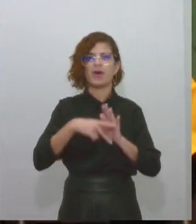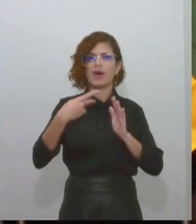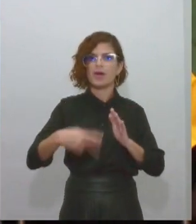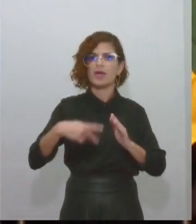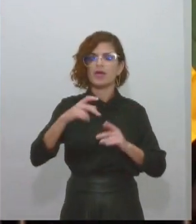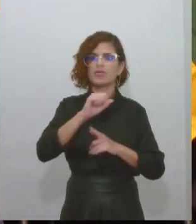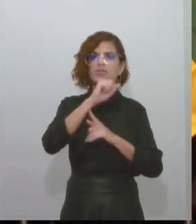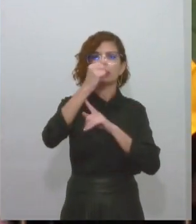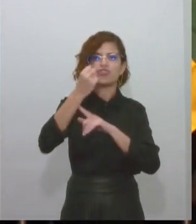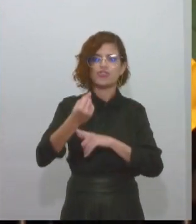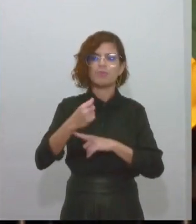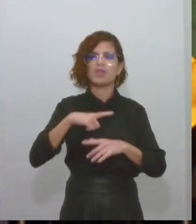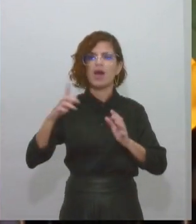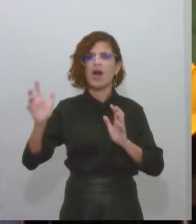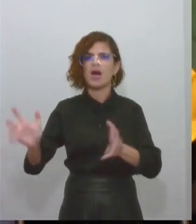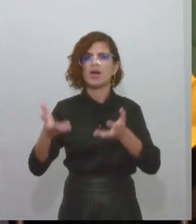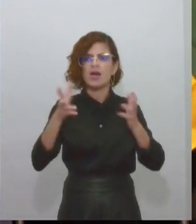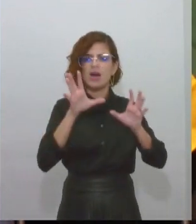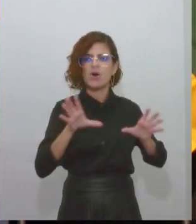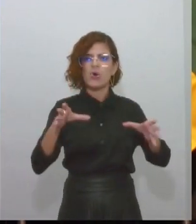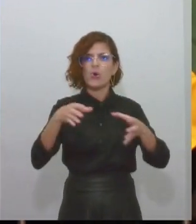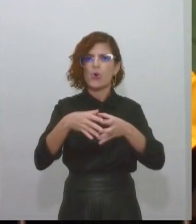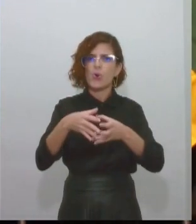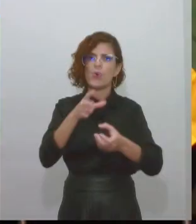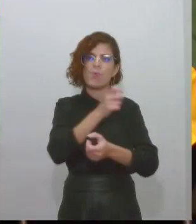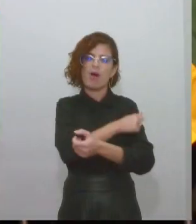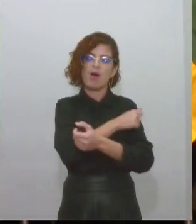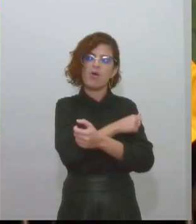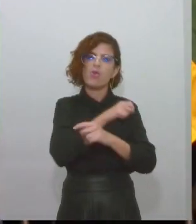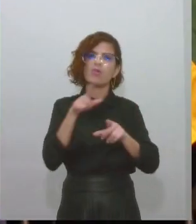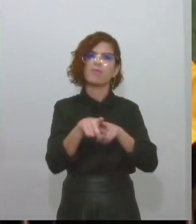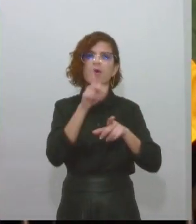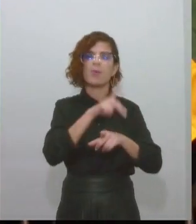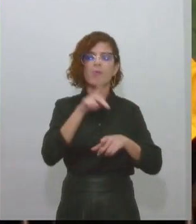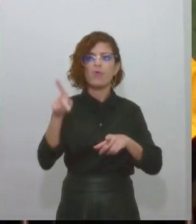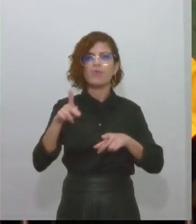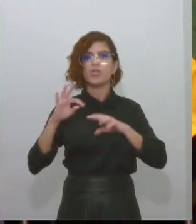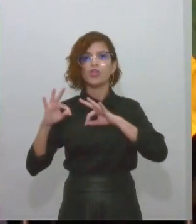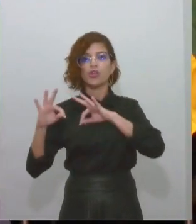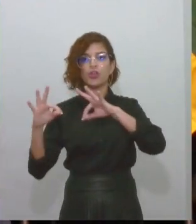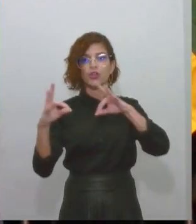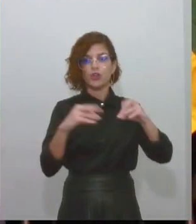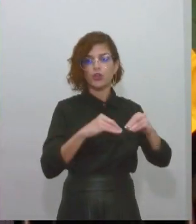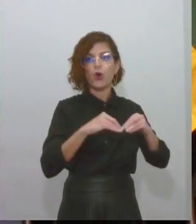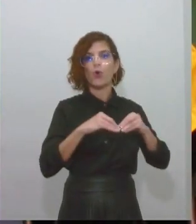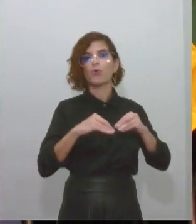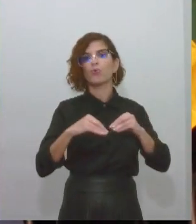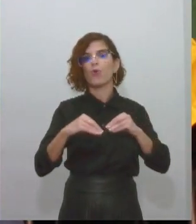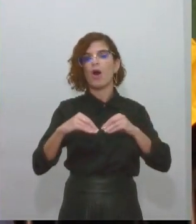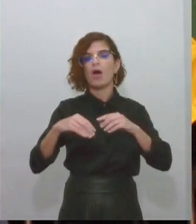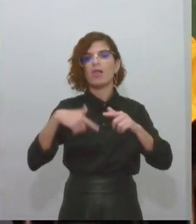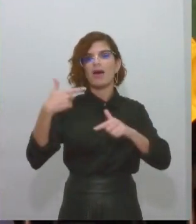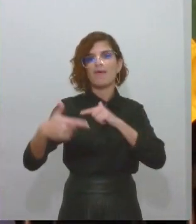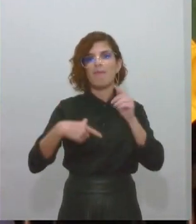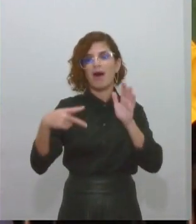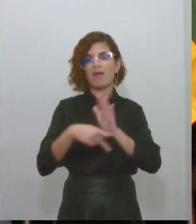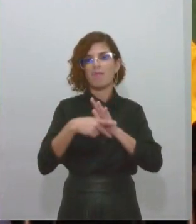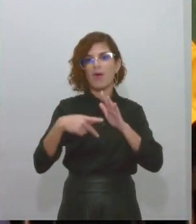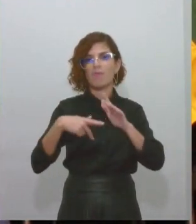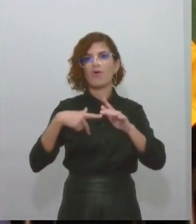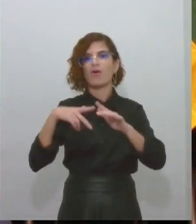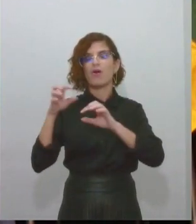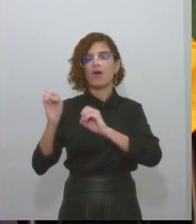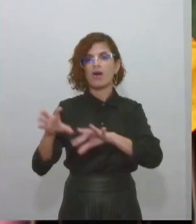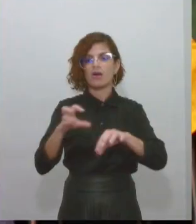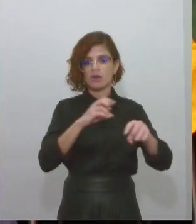comunidade estudantil, aos professores, a todas as pessoas que estão envolvidas na educação, que nós precisamos cada vez mais de educação